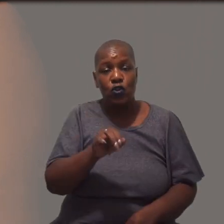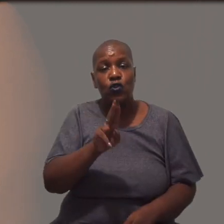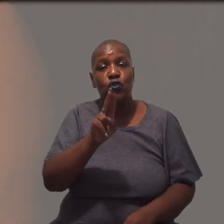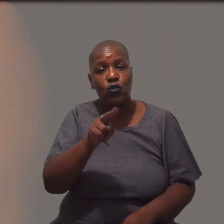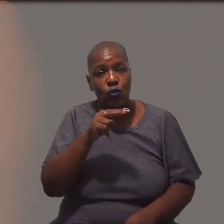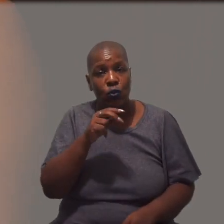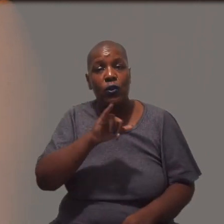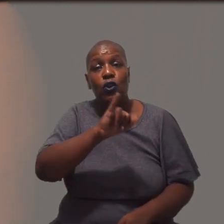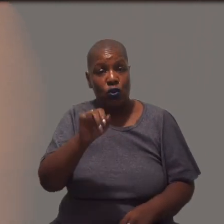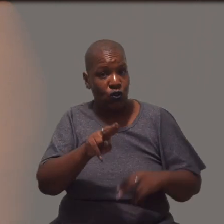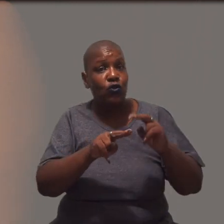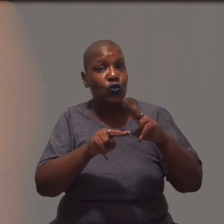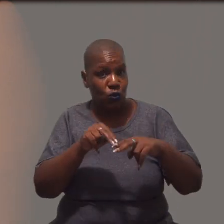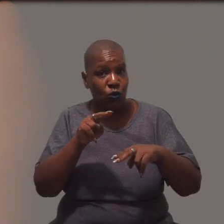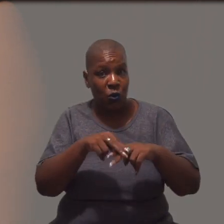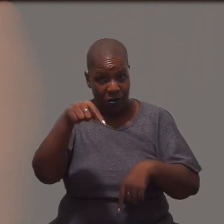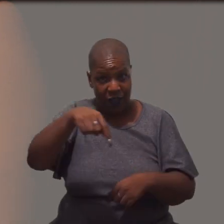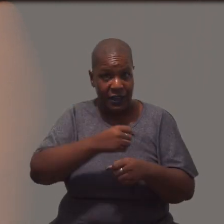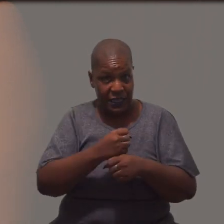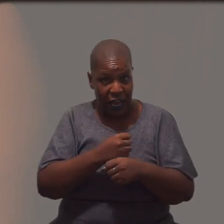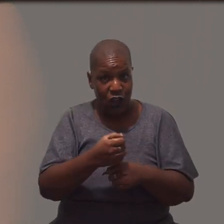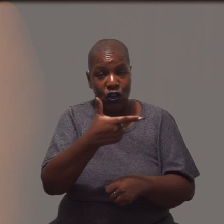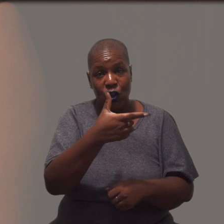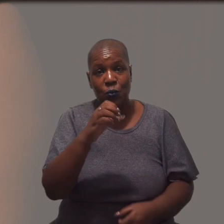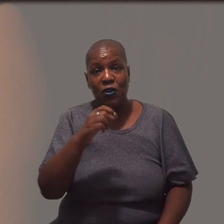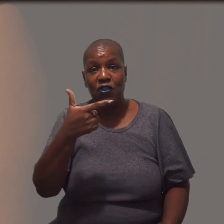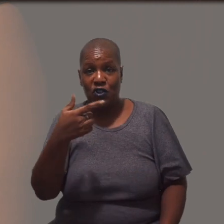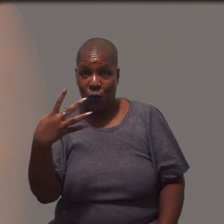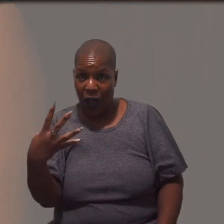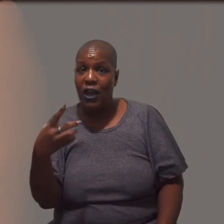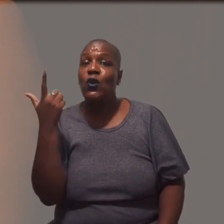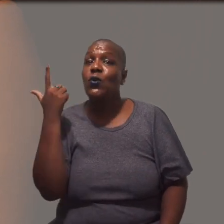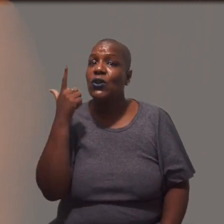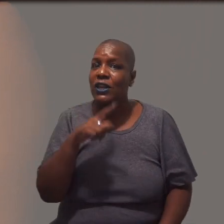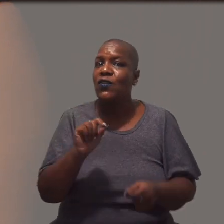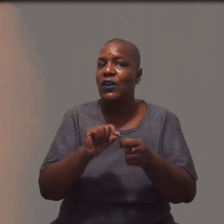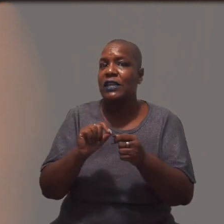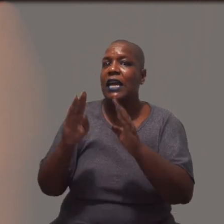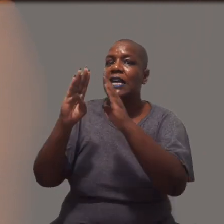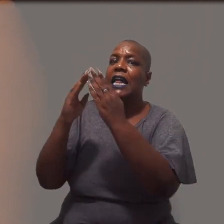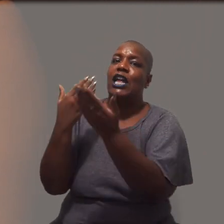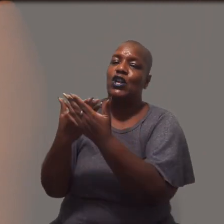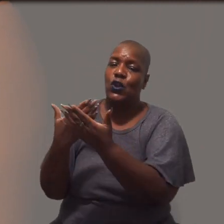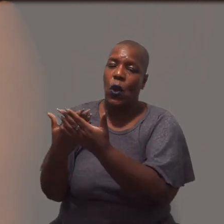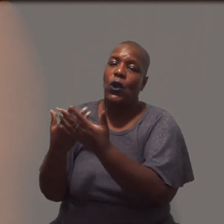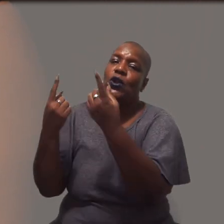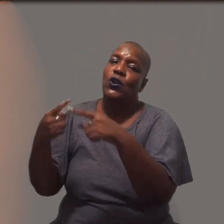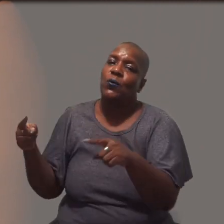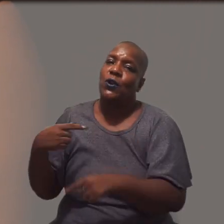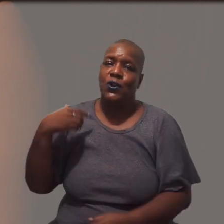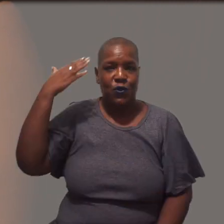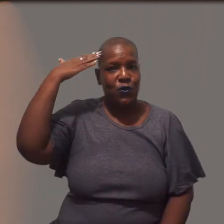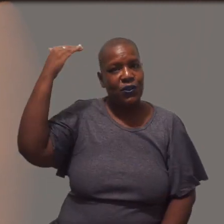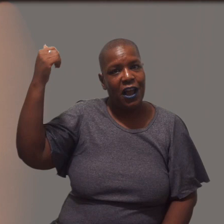ano, de 2024, eu consigo fazer o meu recital de formatura na Escola de Música. Que vai ser um grande sucesso para